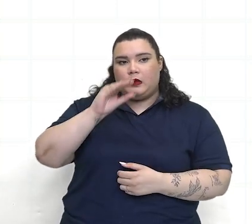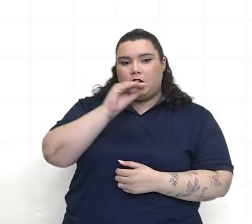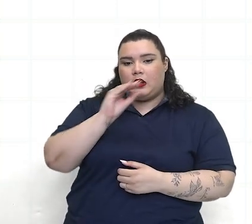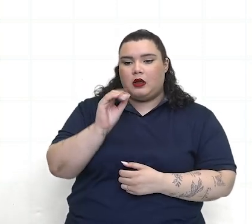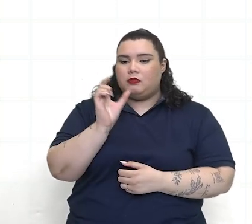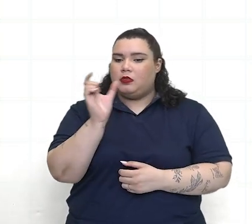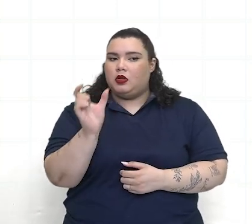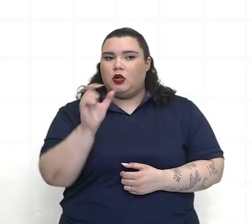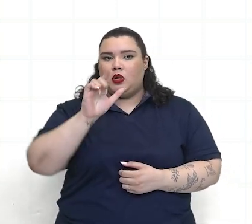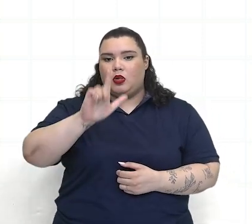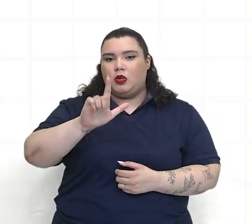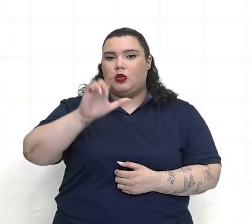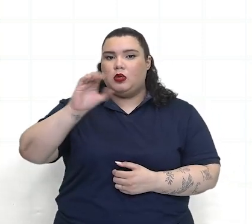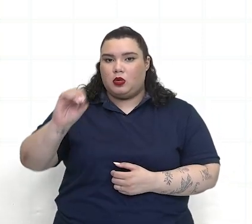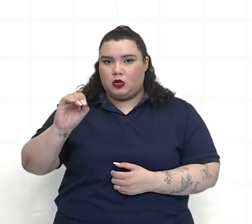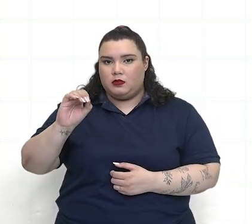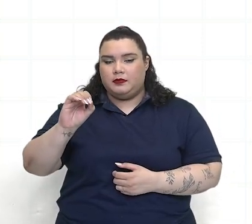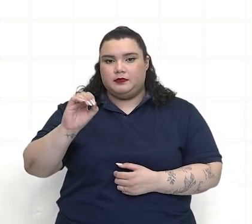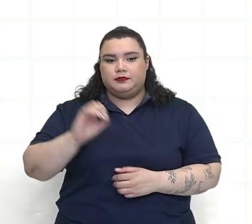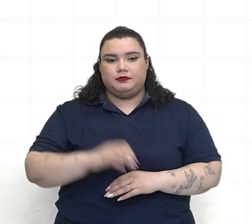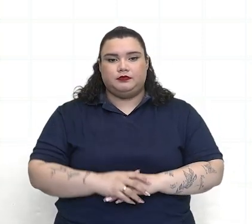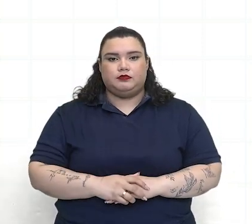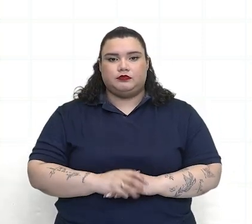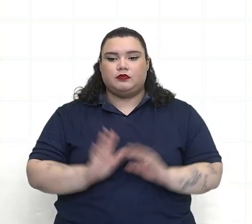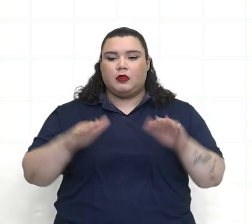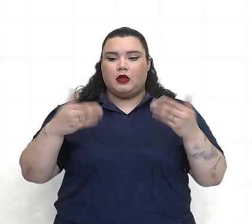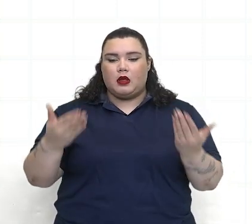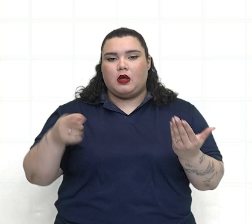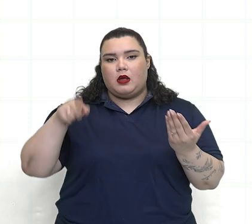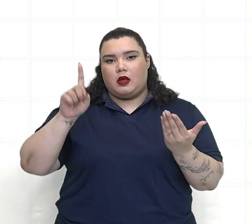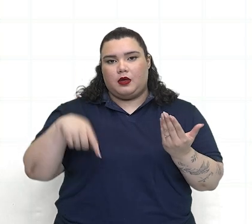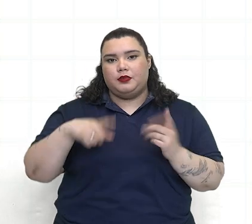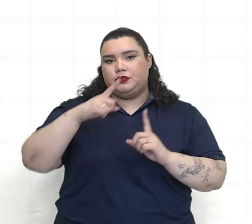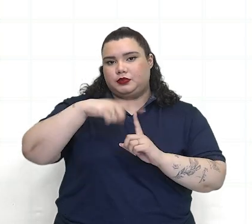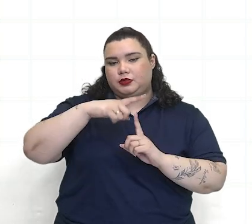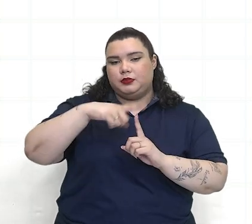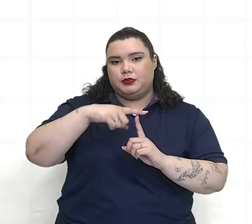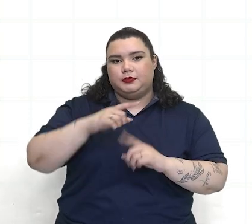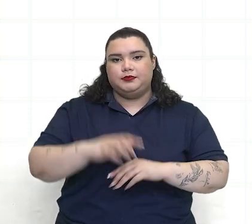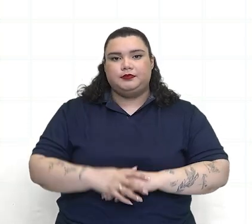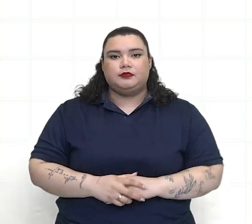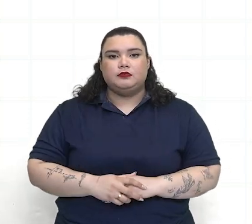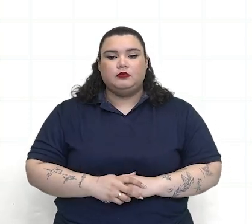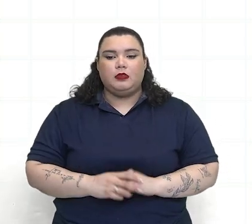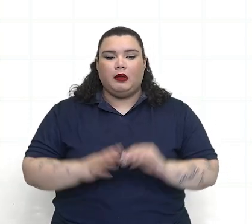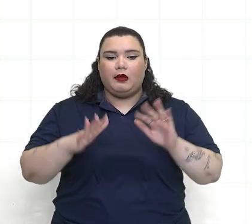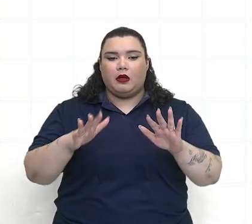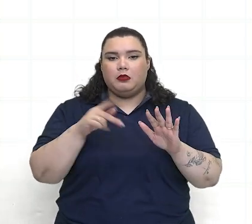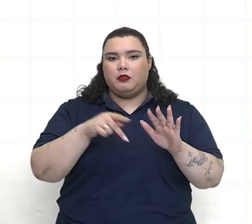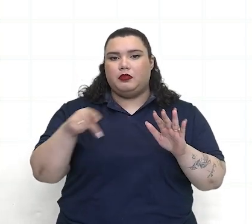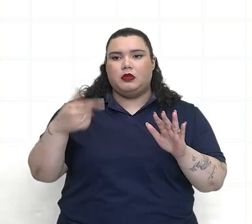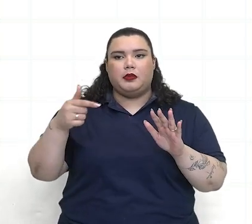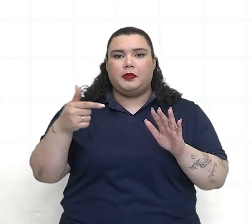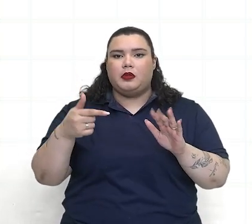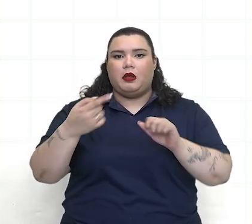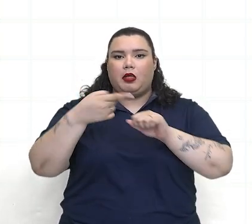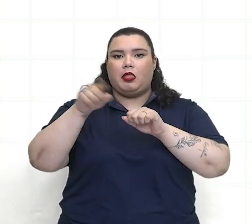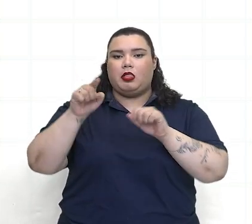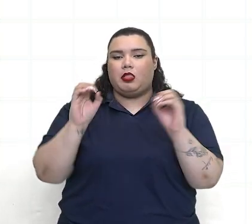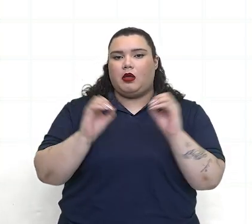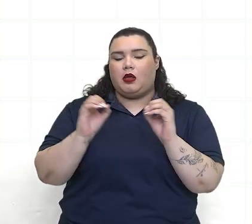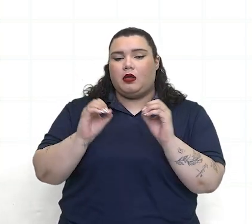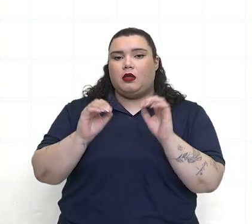sílaba inicial, na sílaba ló. Então, essa é a sílaba tônica. Ah, professora, mas não está acentuada. É porque